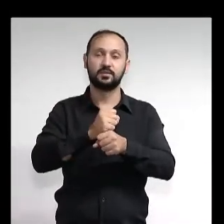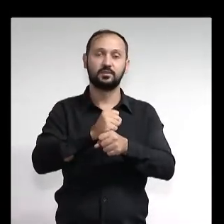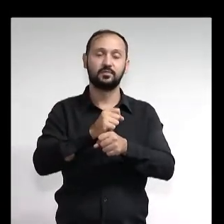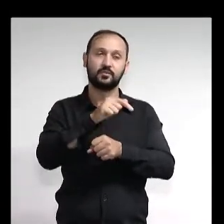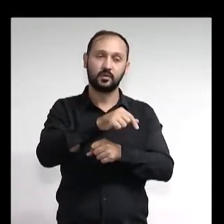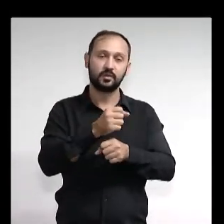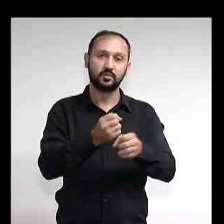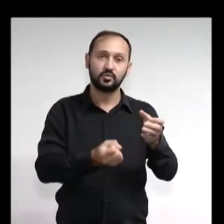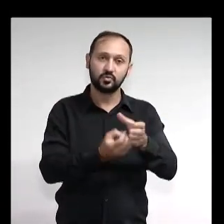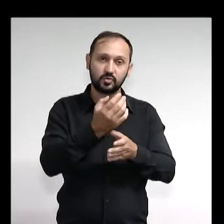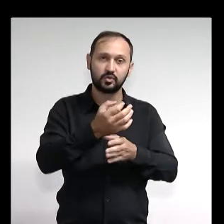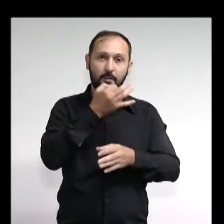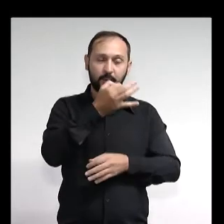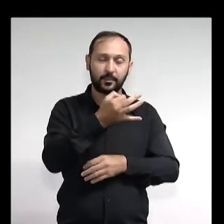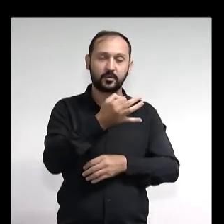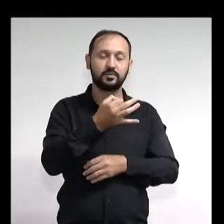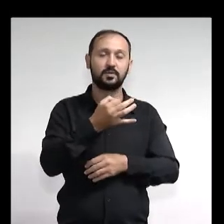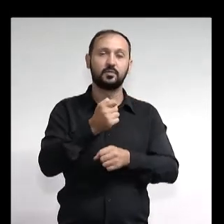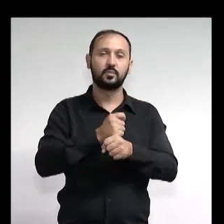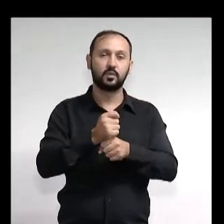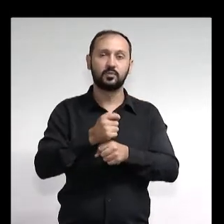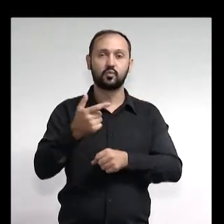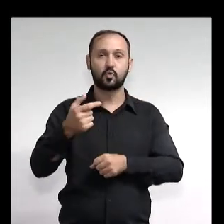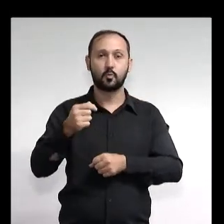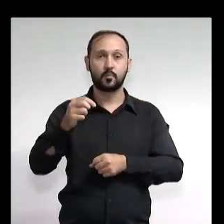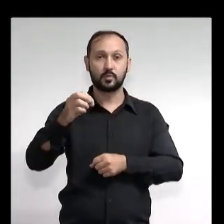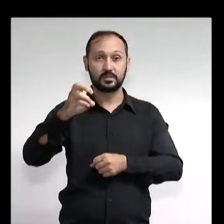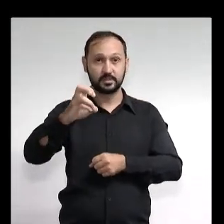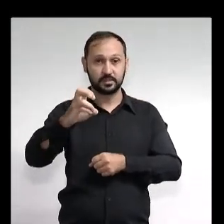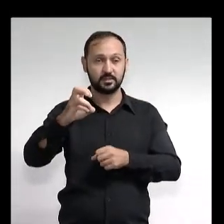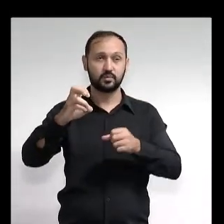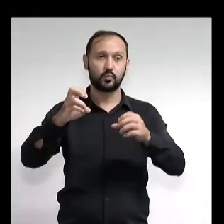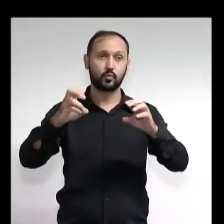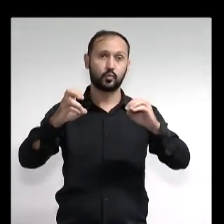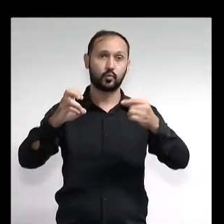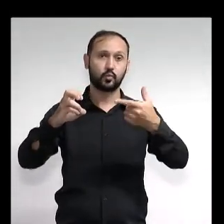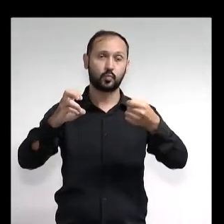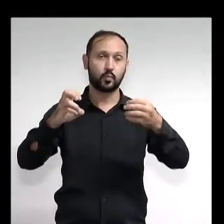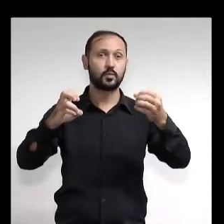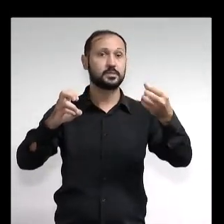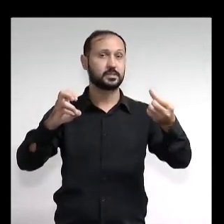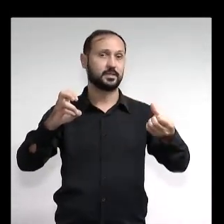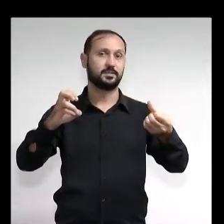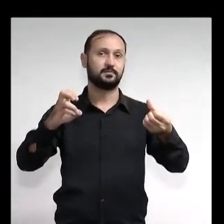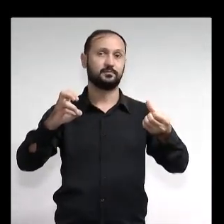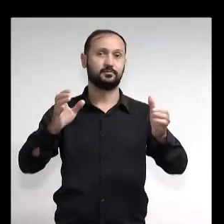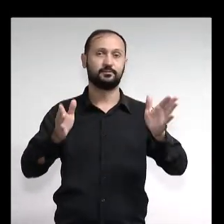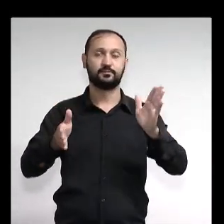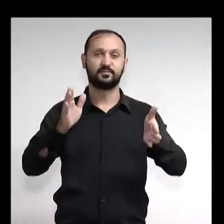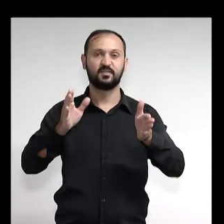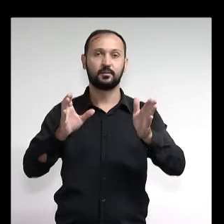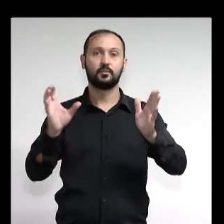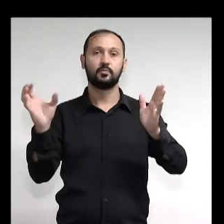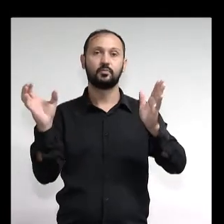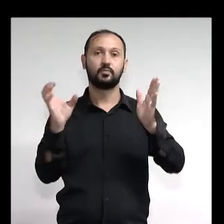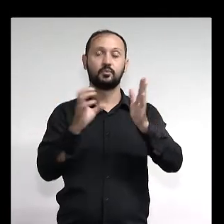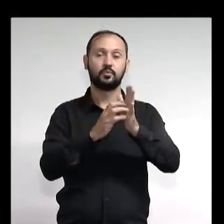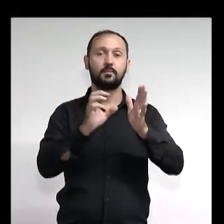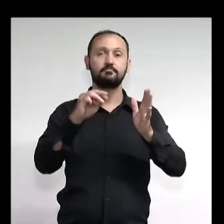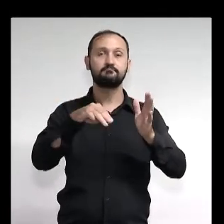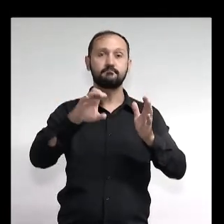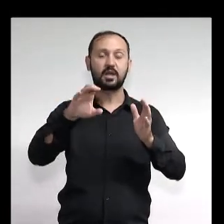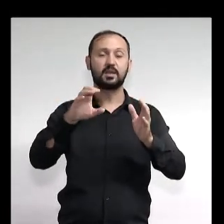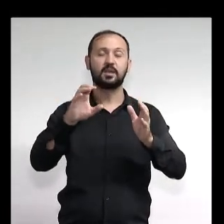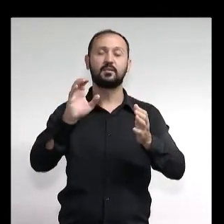em âmbito nacional foi feita em 2005 e 2006. Então, foi um dos últimos projetos